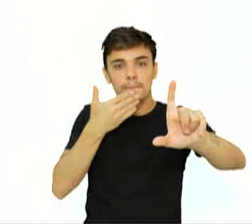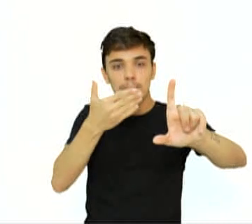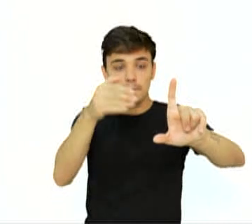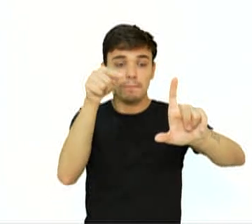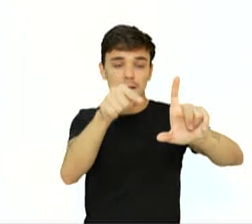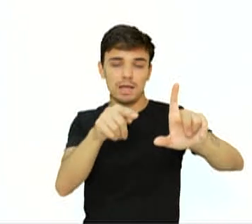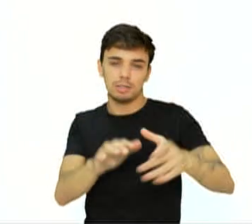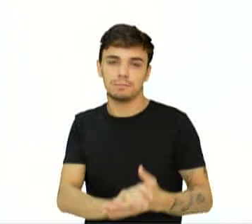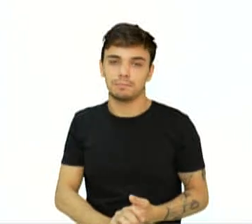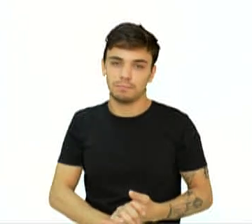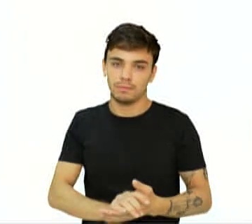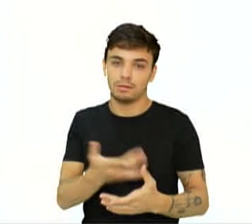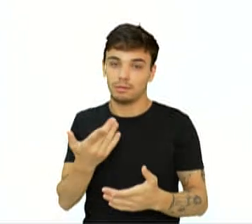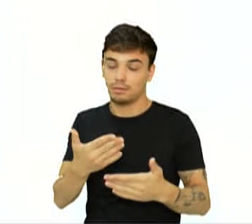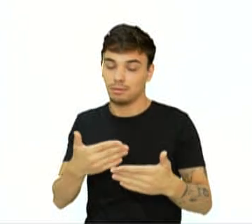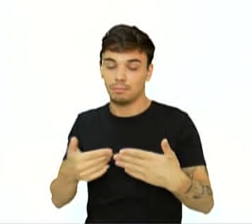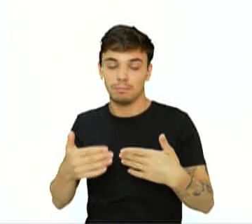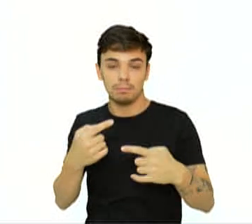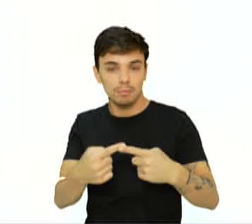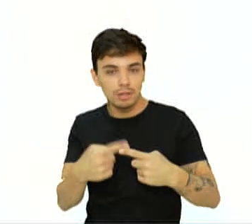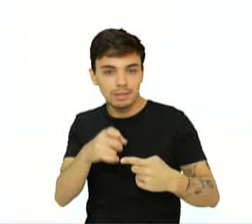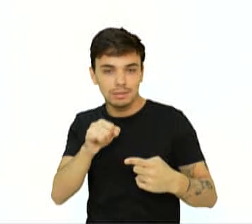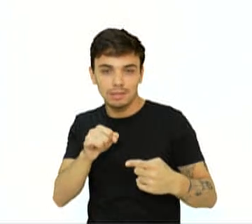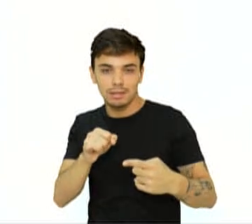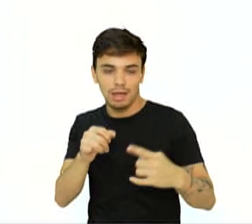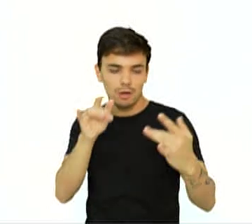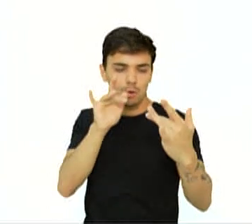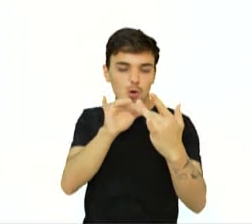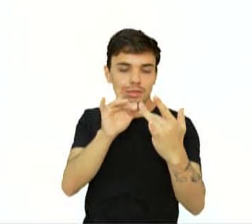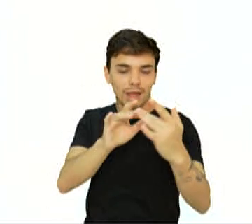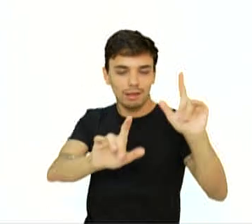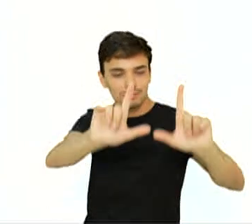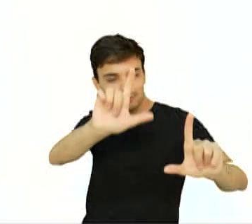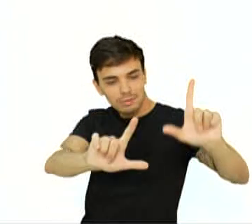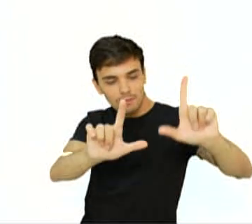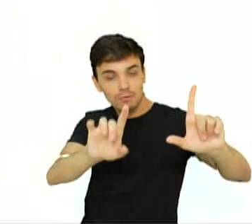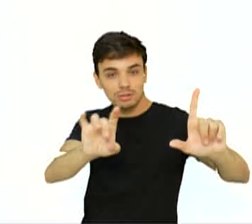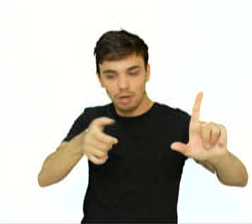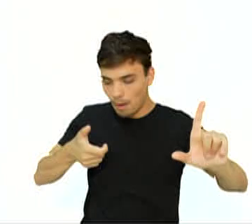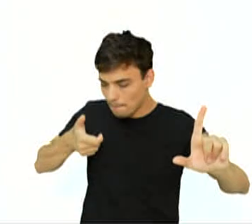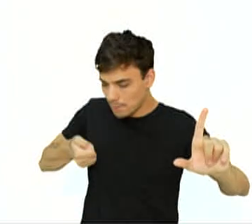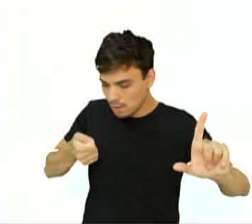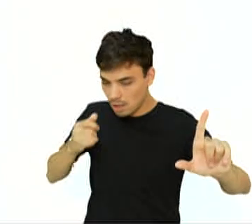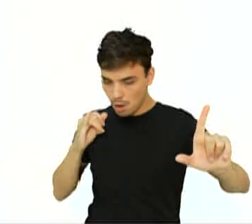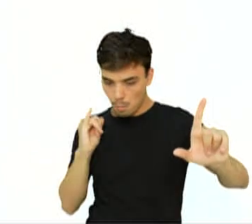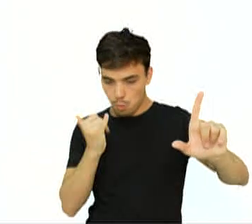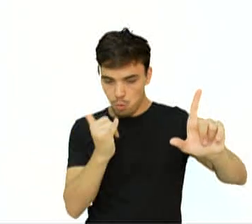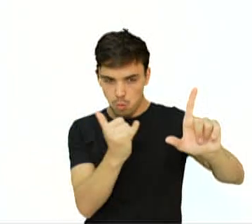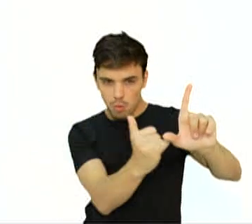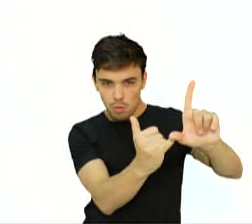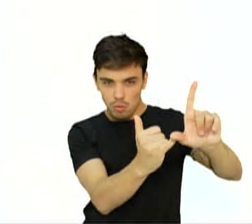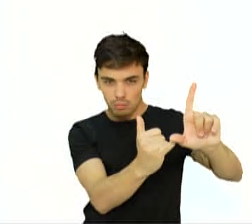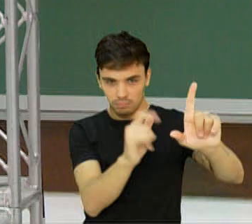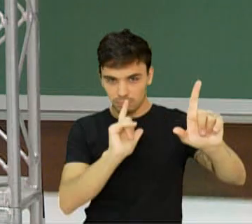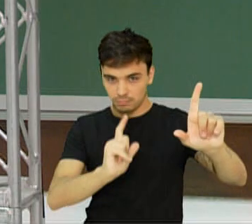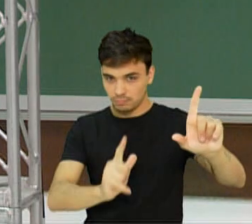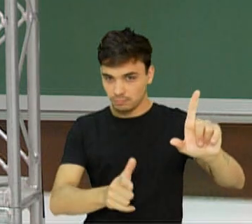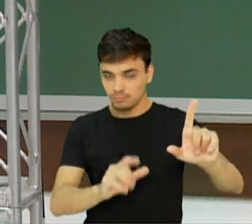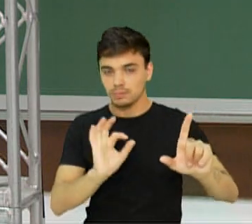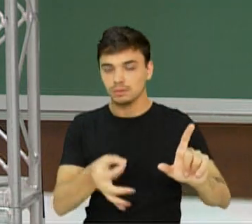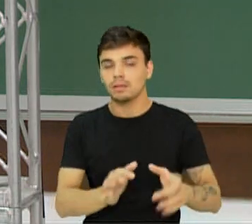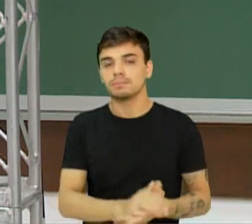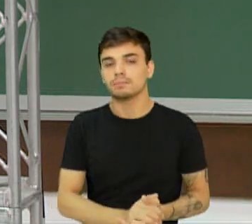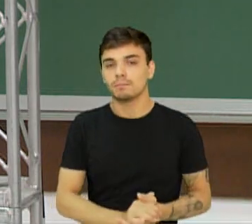vez de você ir lá e encostar, né, no aparelho, você apenas envia para ele um estímulo, né? E esse